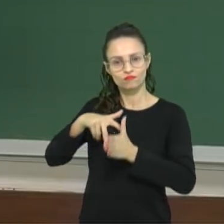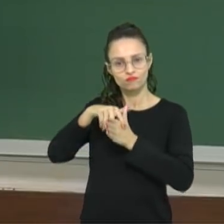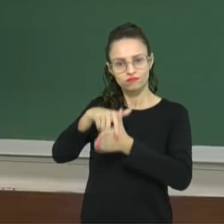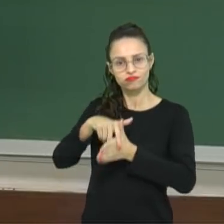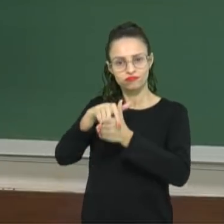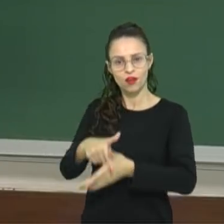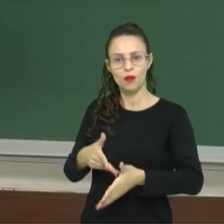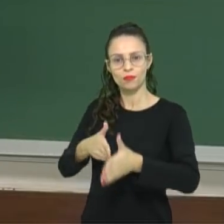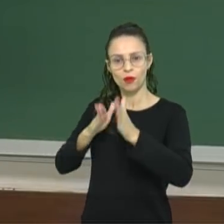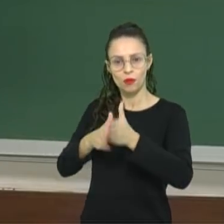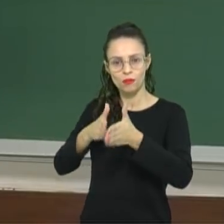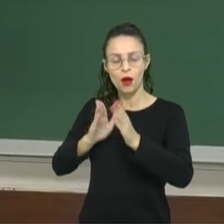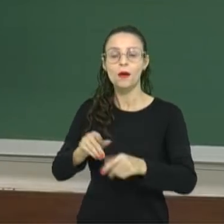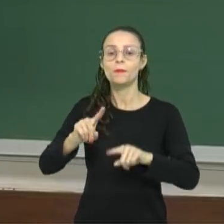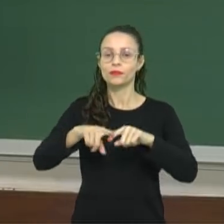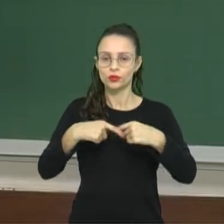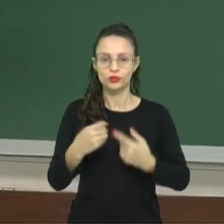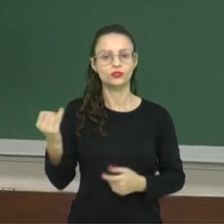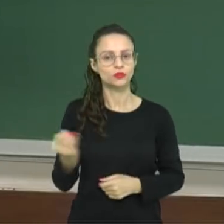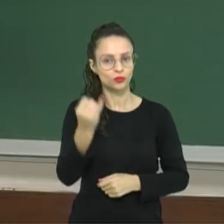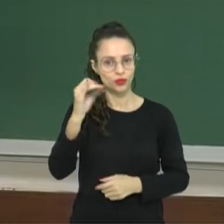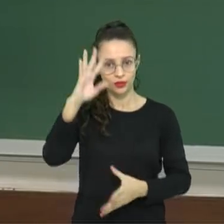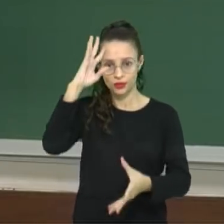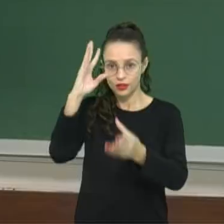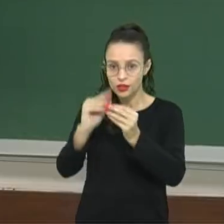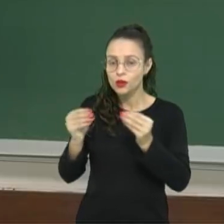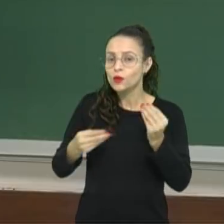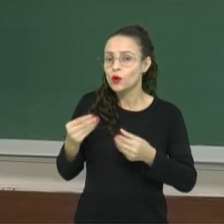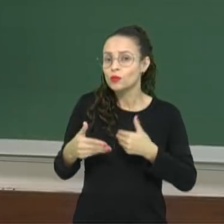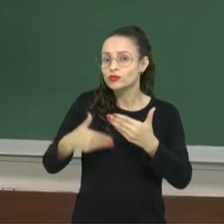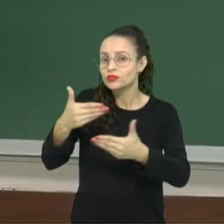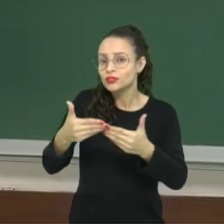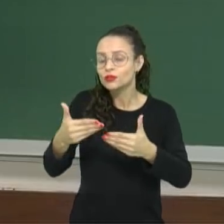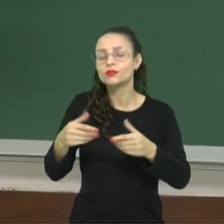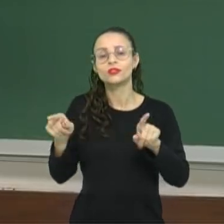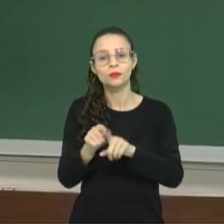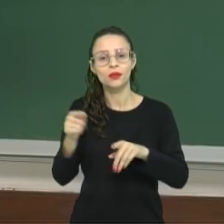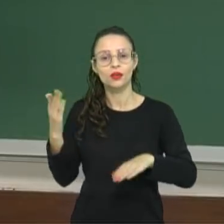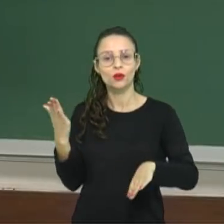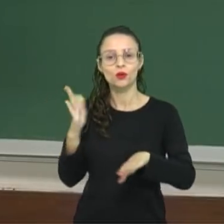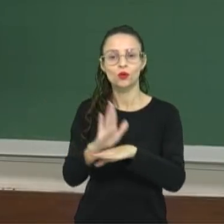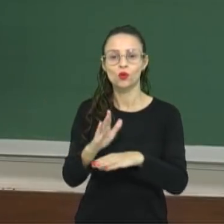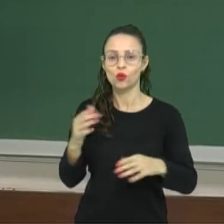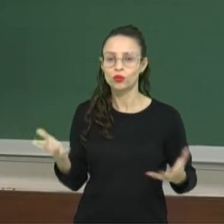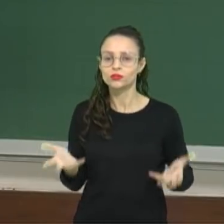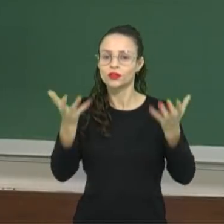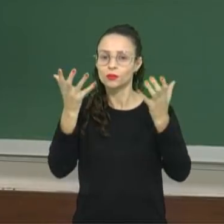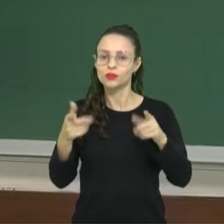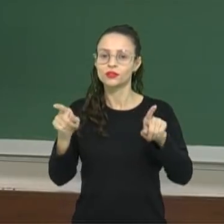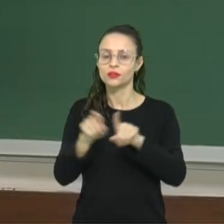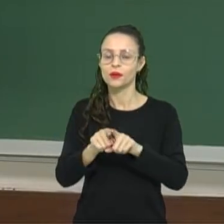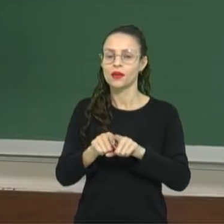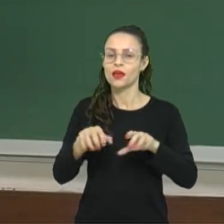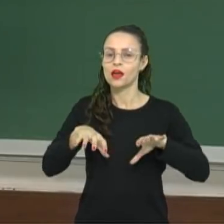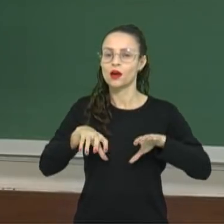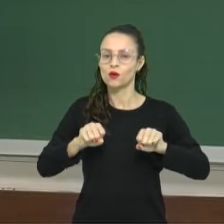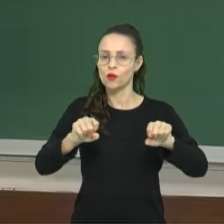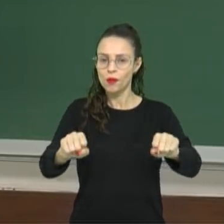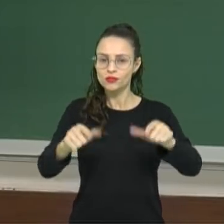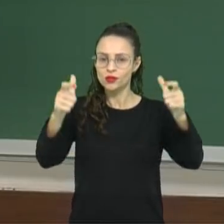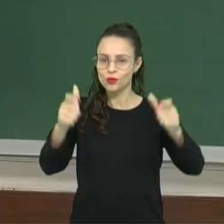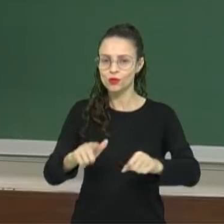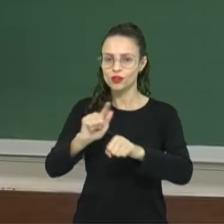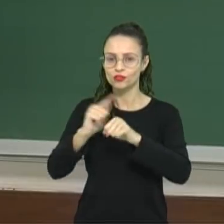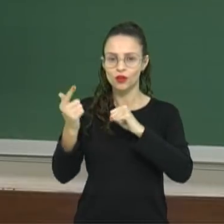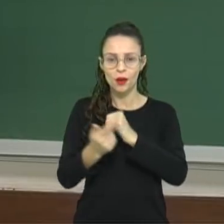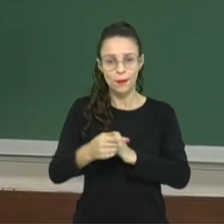importância da gente entender como esse ciclo aconteceu e quais as contribuições deles para a ocupação do espaço geográfico da região